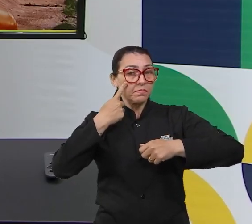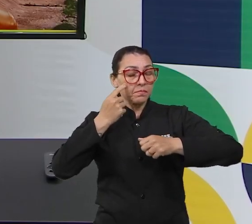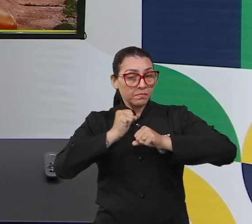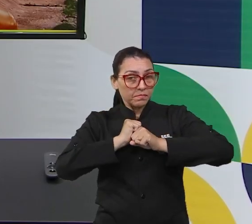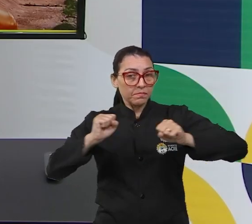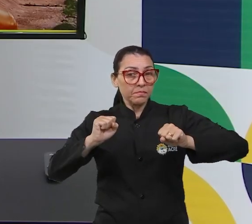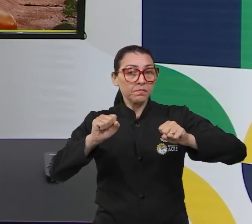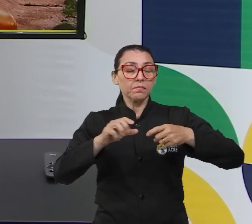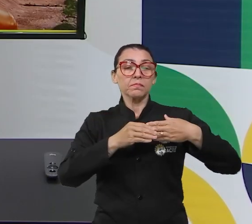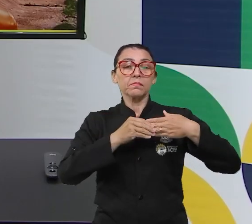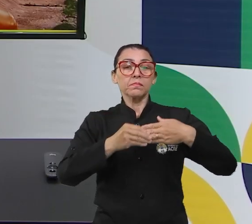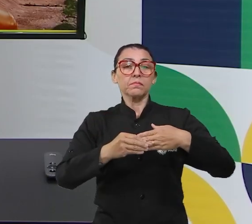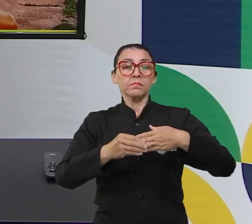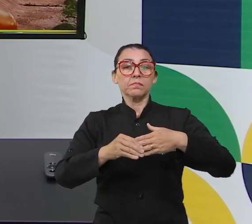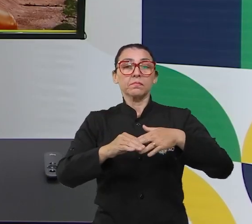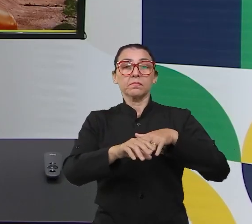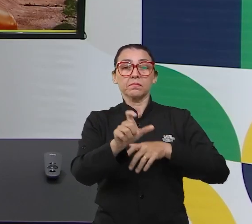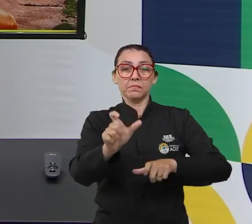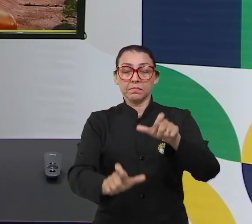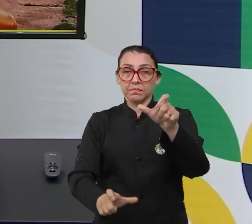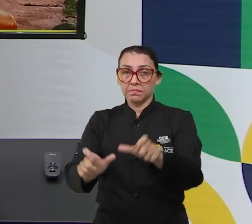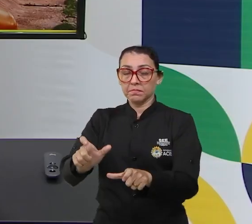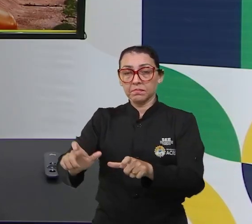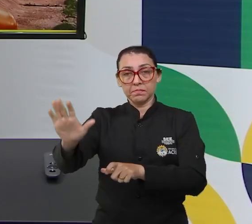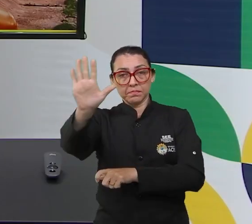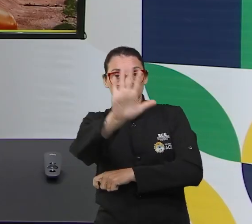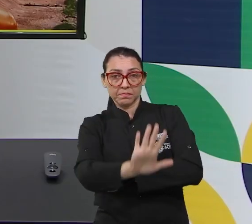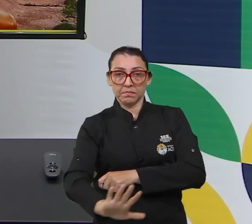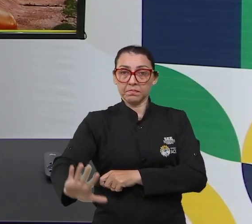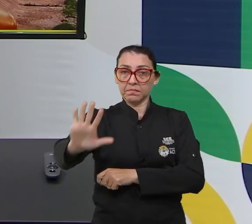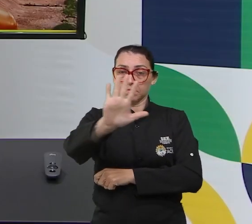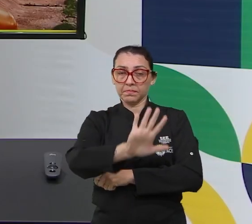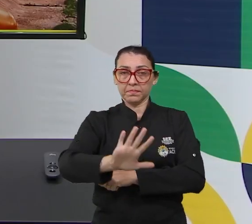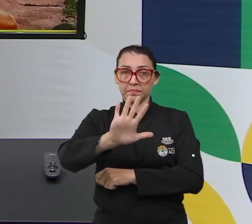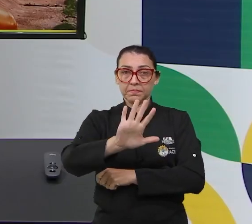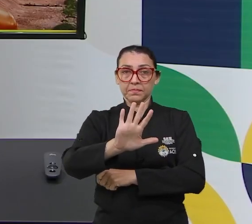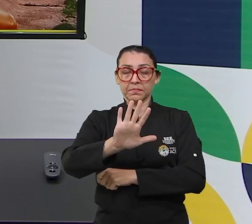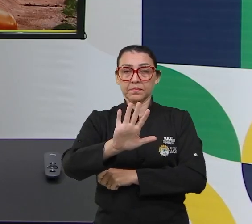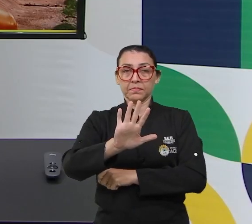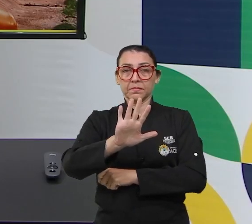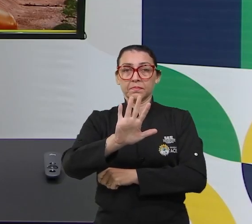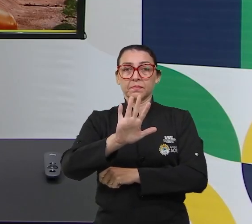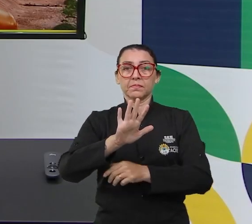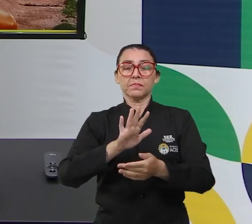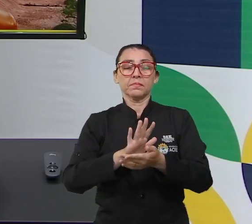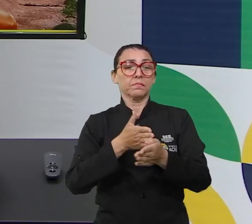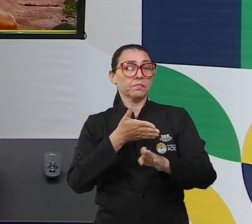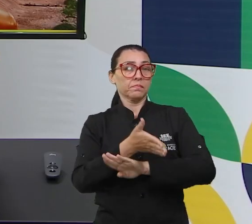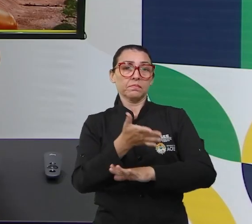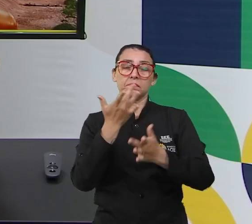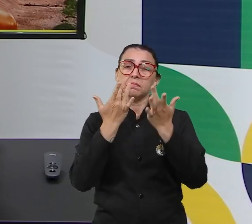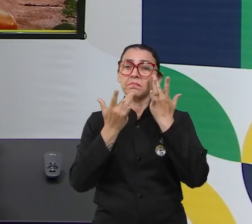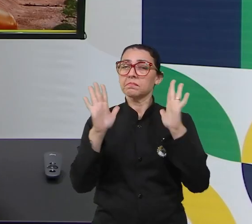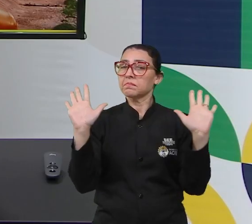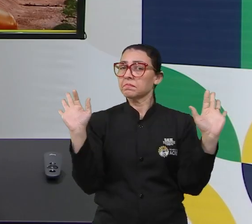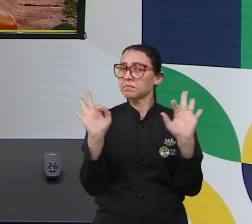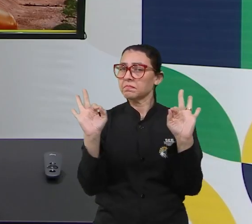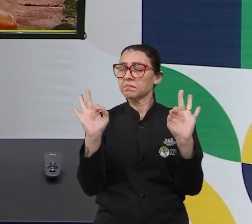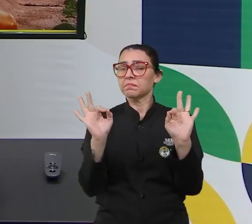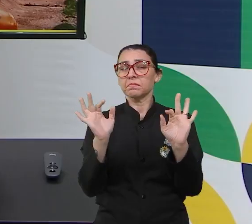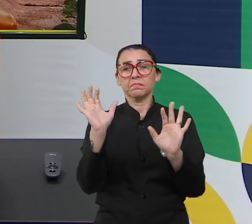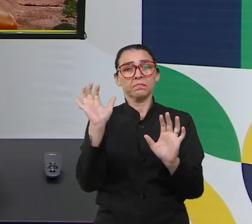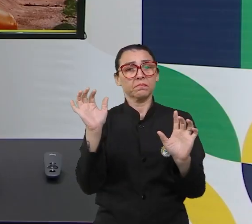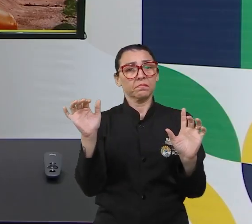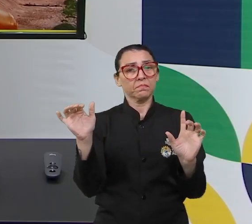o público, né, o público em geral, não esse público que vai a teatros, que vai a galerias de arte e